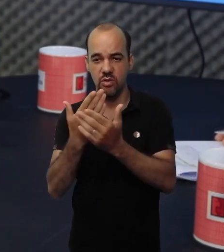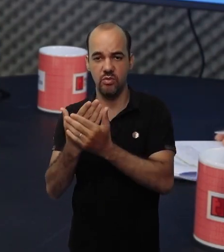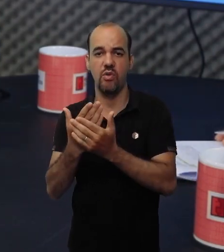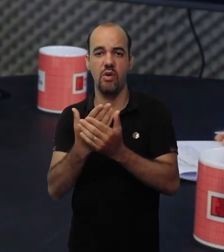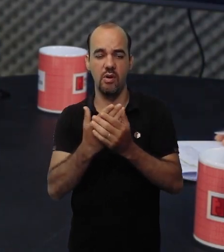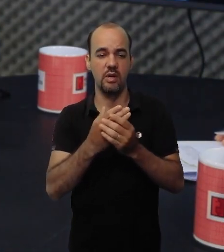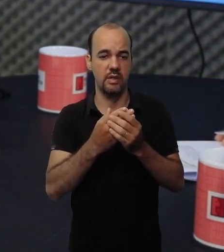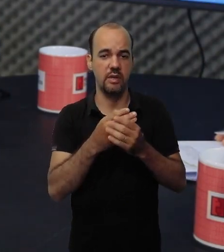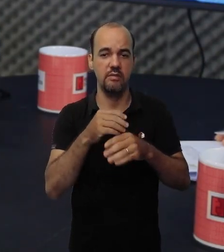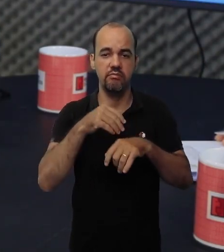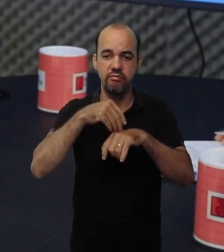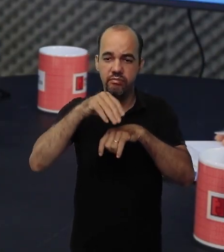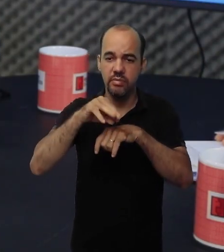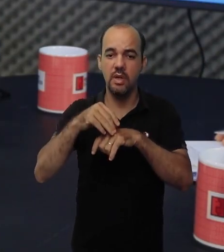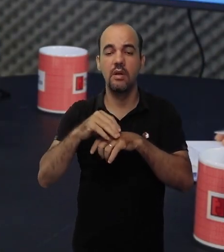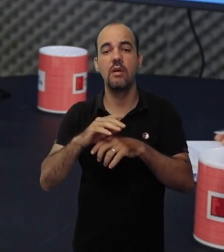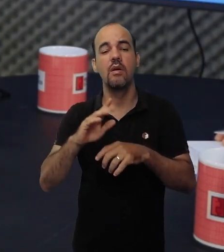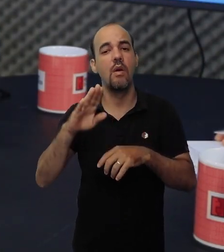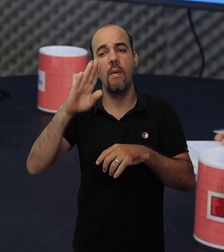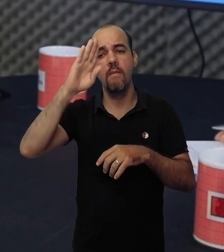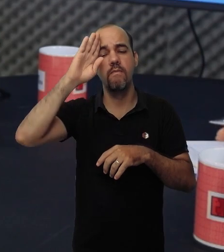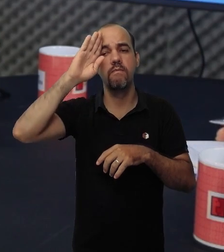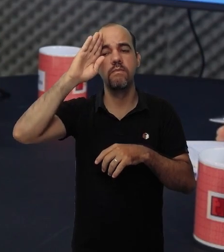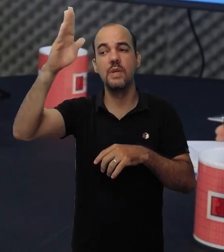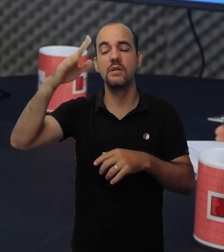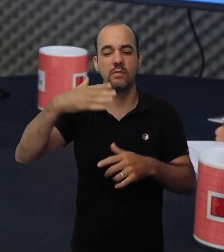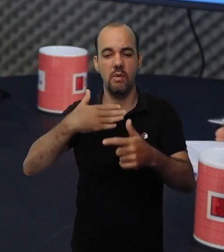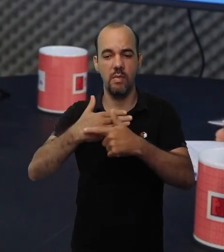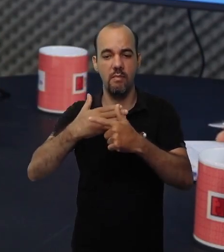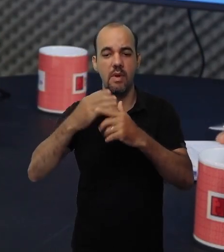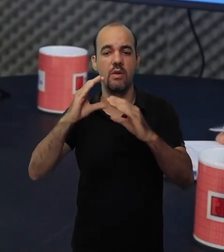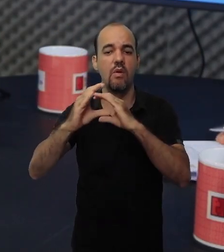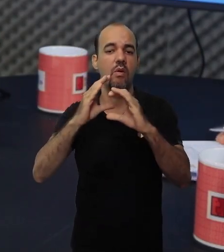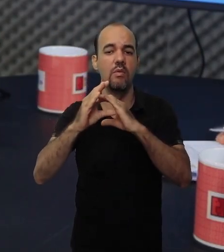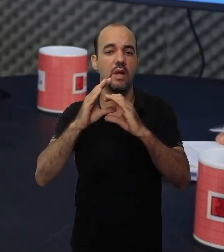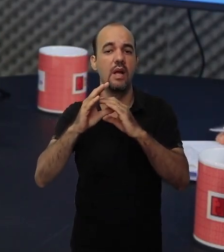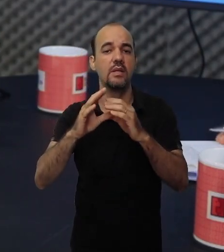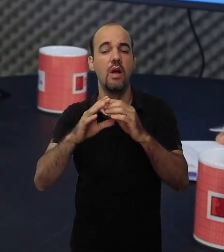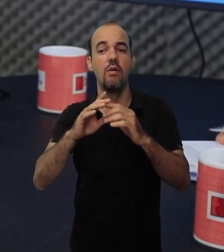hoje da nossa comunicação lá na GRE Metropolitana Norte é fazer